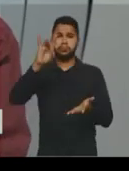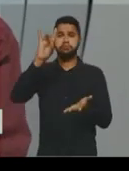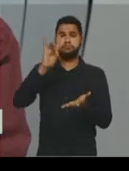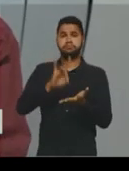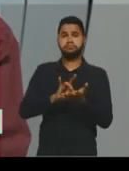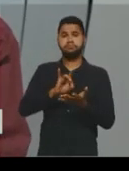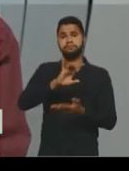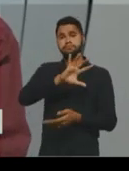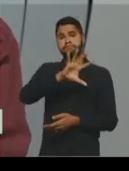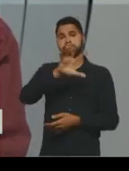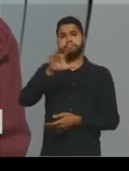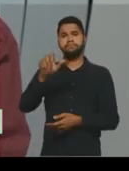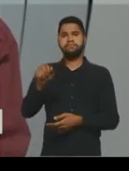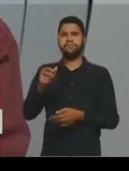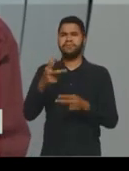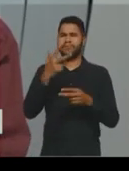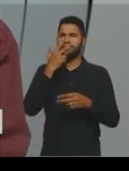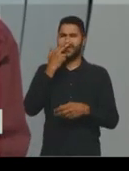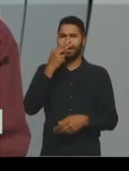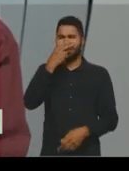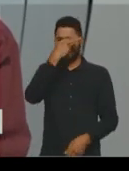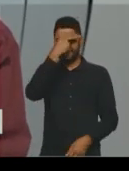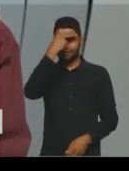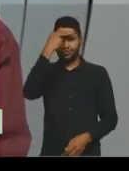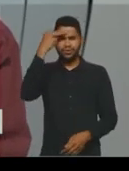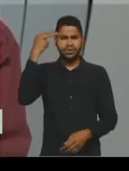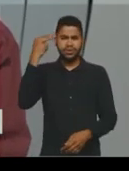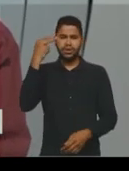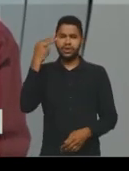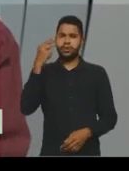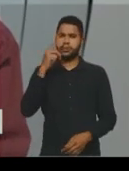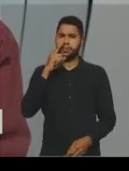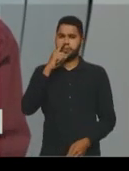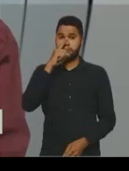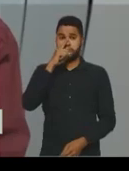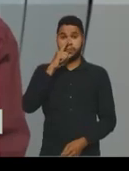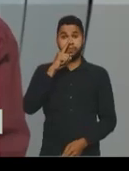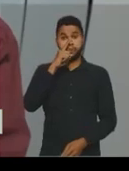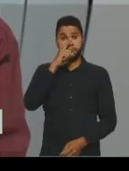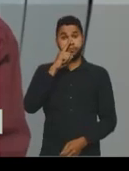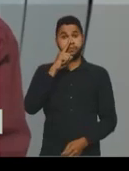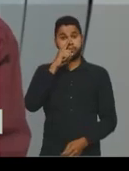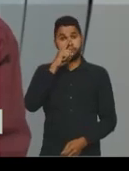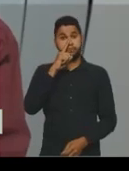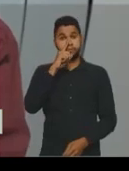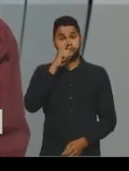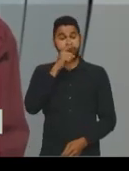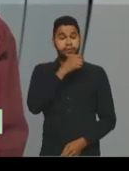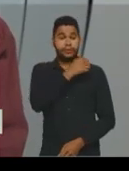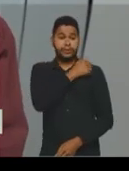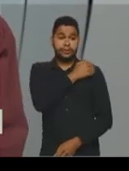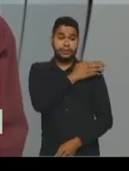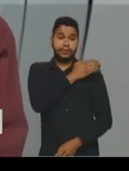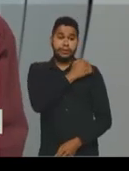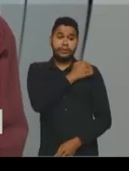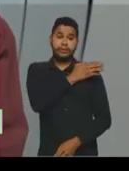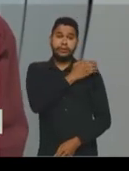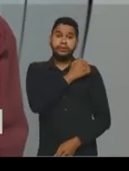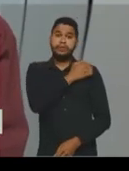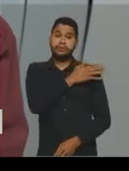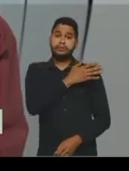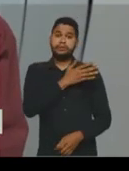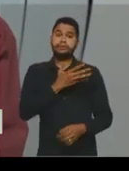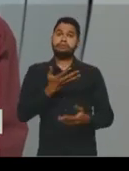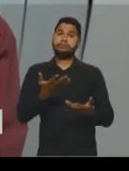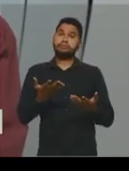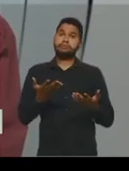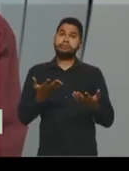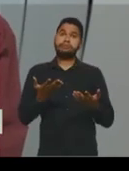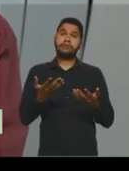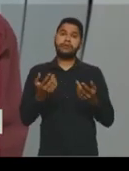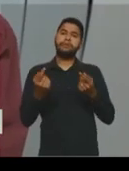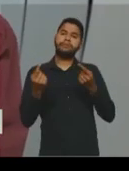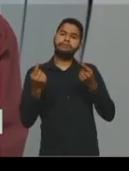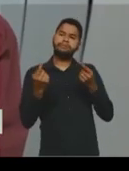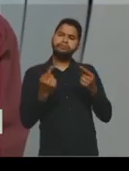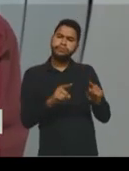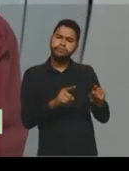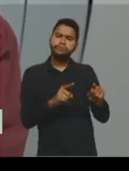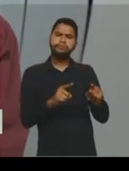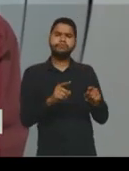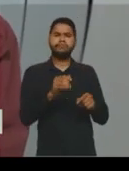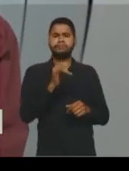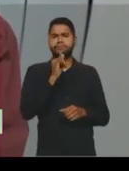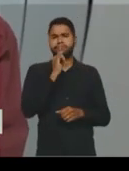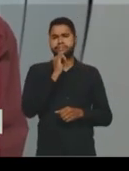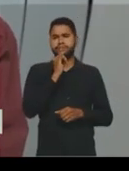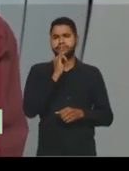e eu acho que o estereótipo ele é mais perigoso que o preconceito. Então, o preconceito é uma coisa a ser combatida, que é o